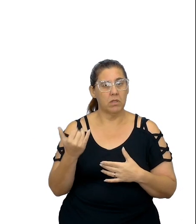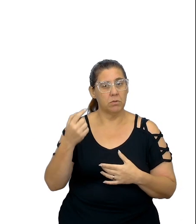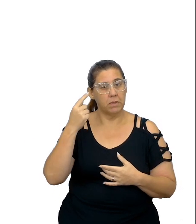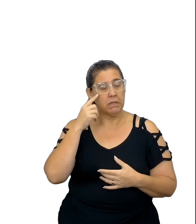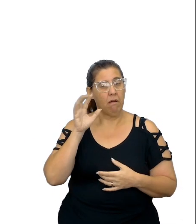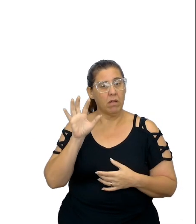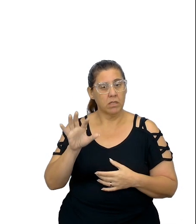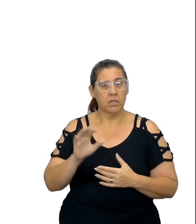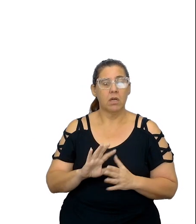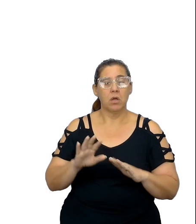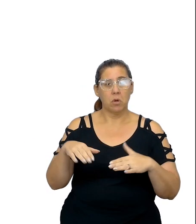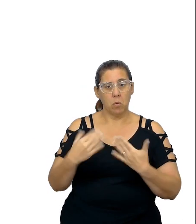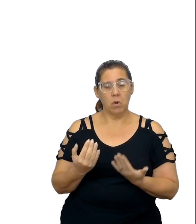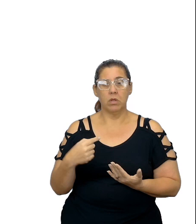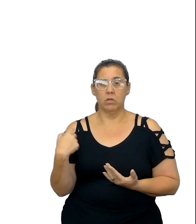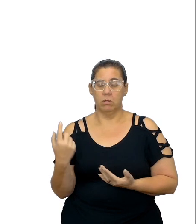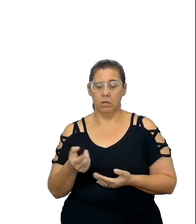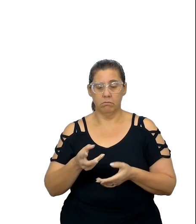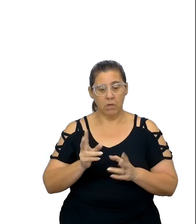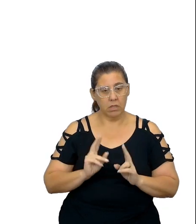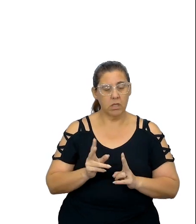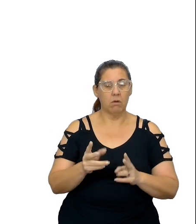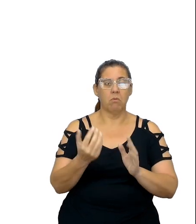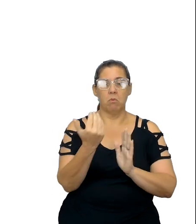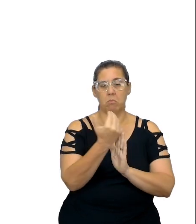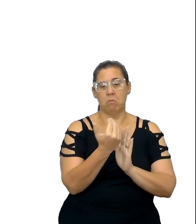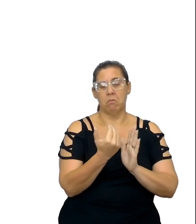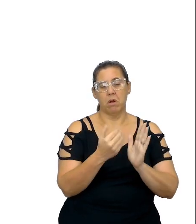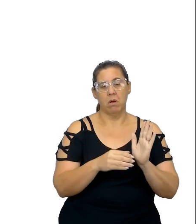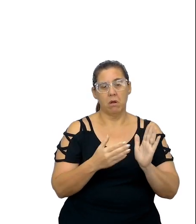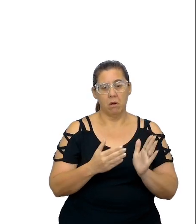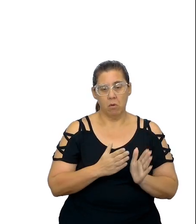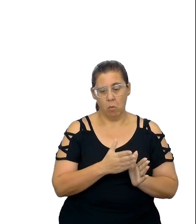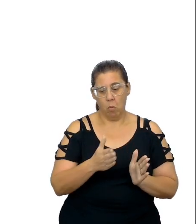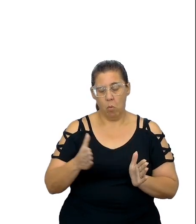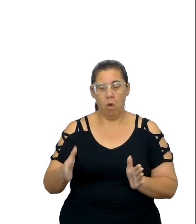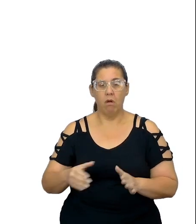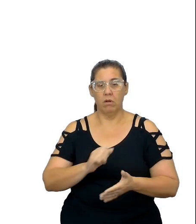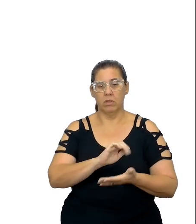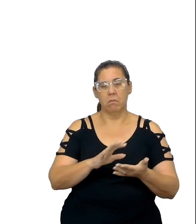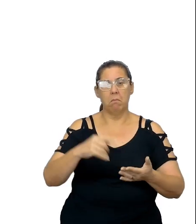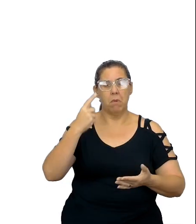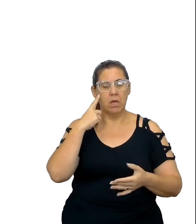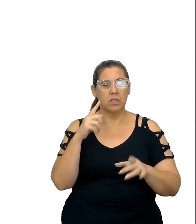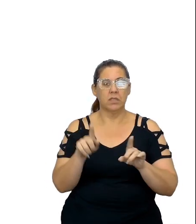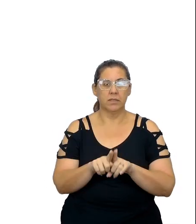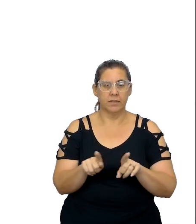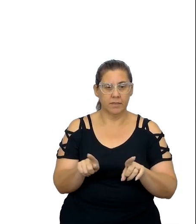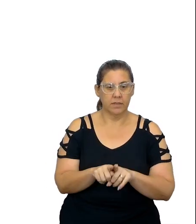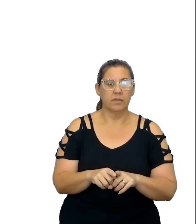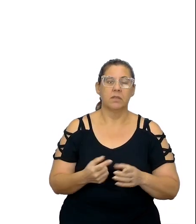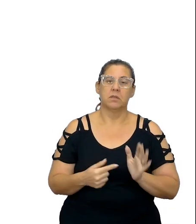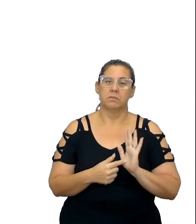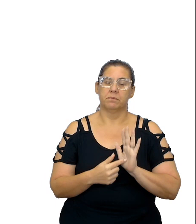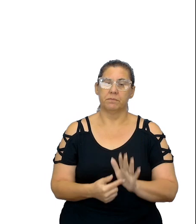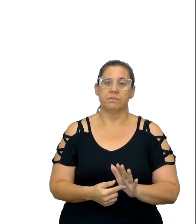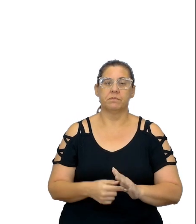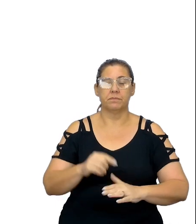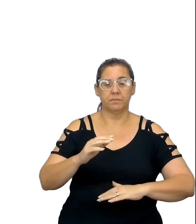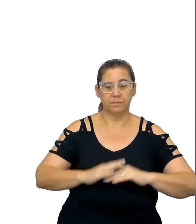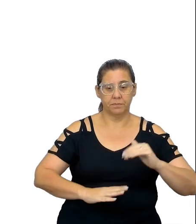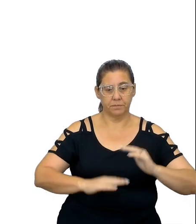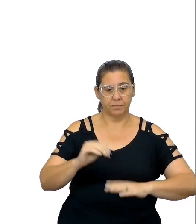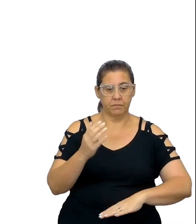nisso. Quando nós estamos nessa sequência de atividades, né, pensar sempre nessa formação, que vão dar subsídios teóricos e